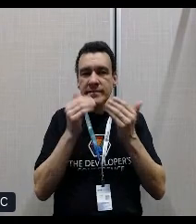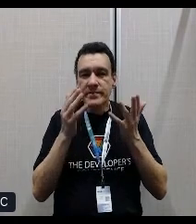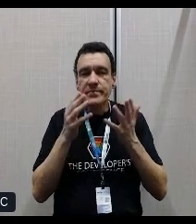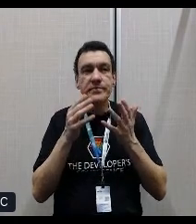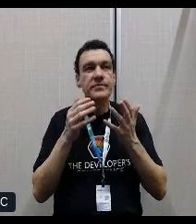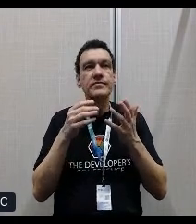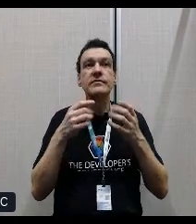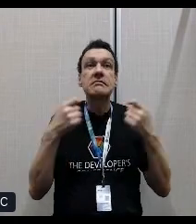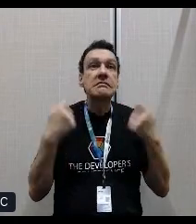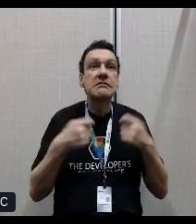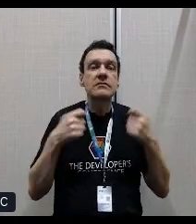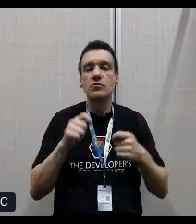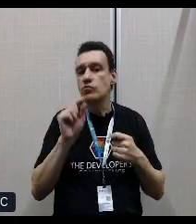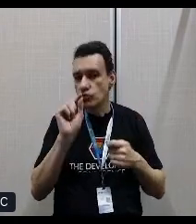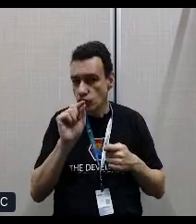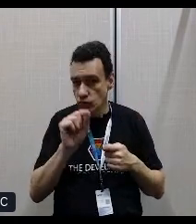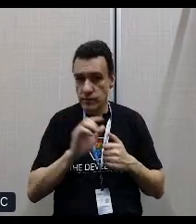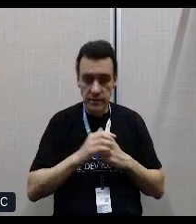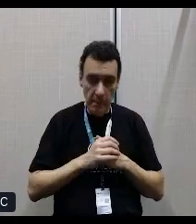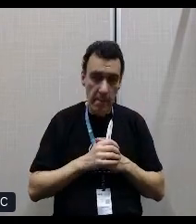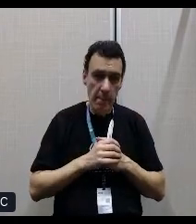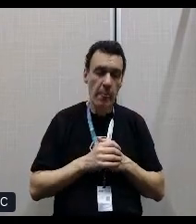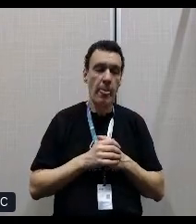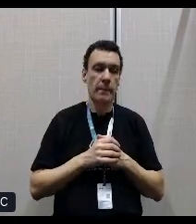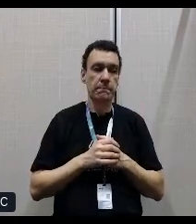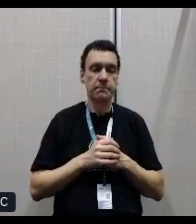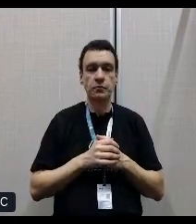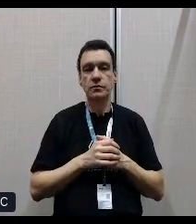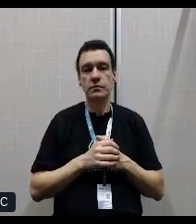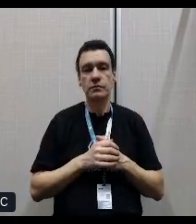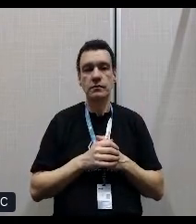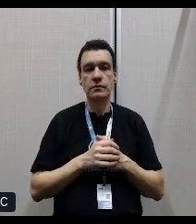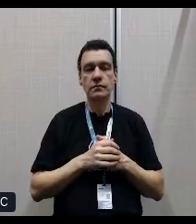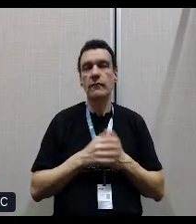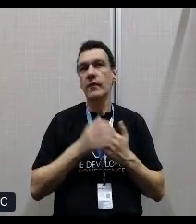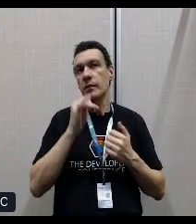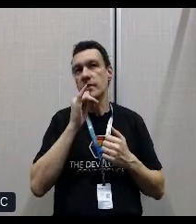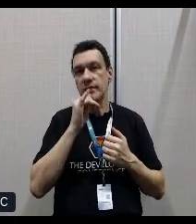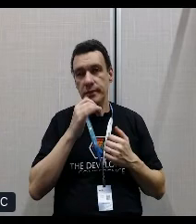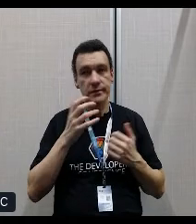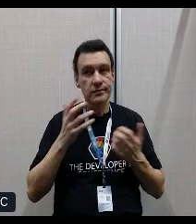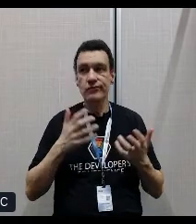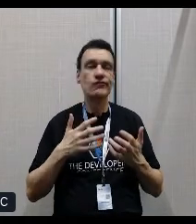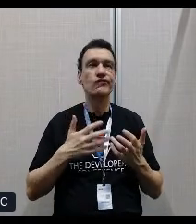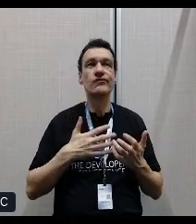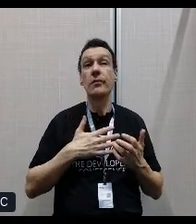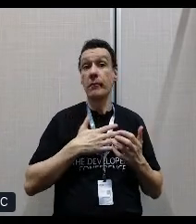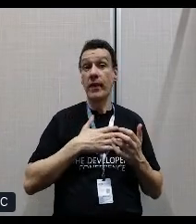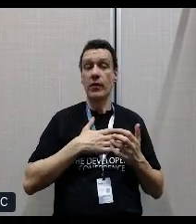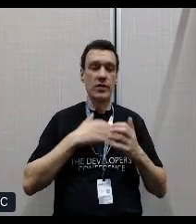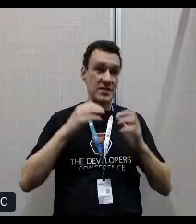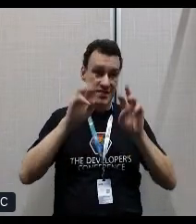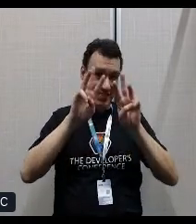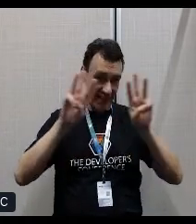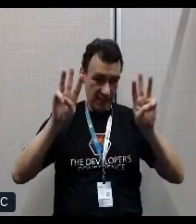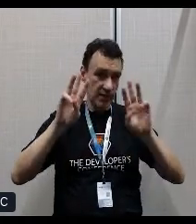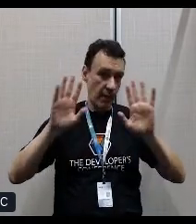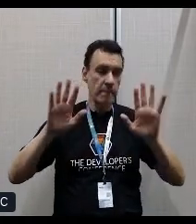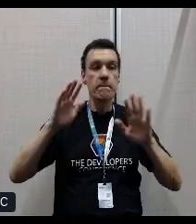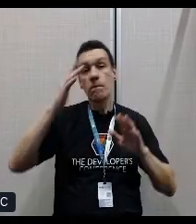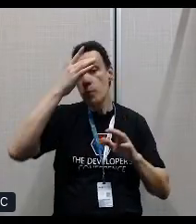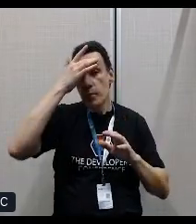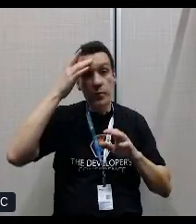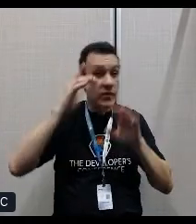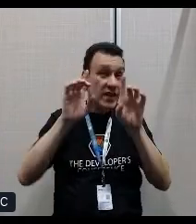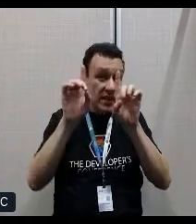mais de acessibilidade, se é uma deficiência específica ou não. Tipo, no meu site, pessoas com deficiência estão tendo mais